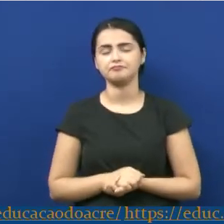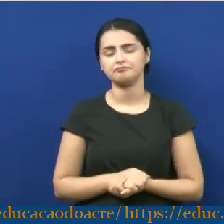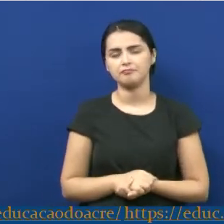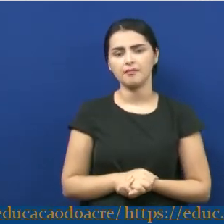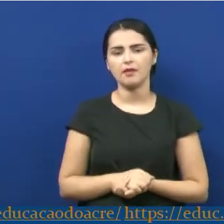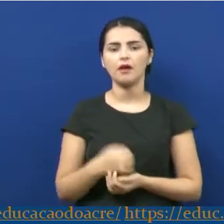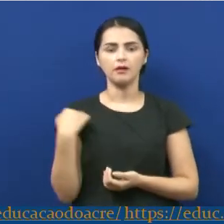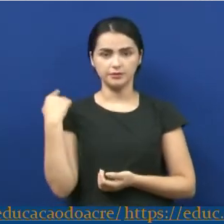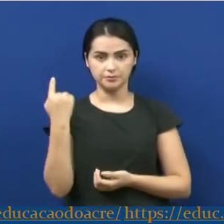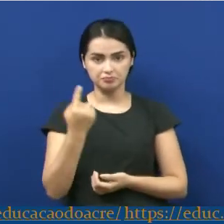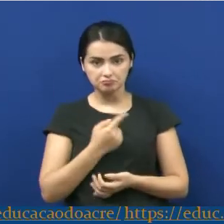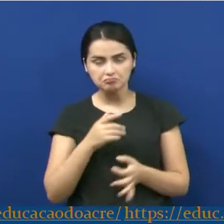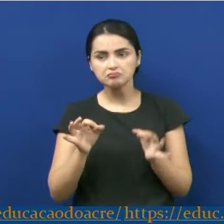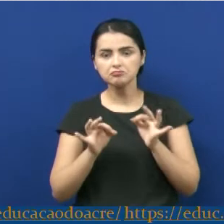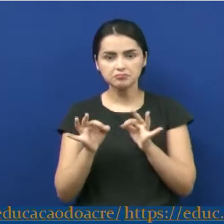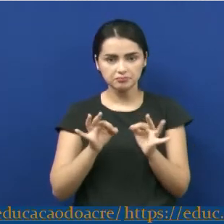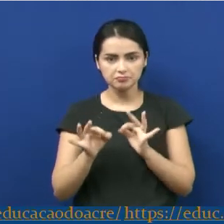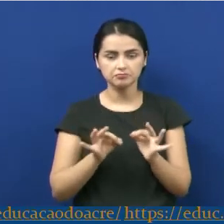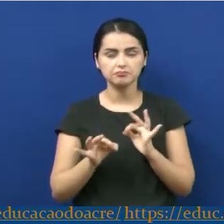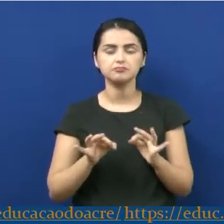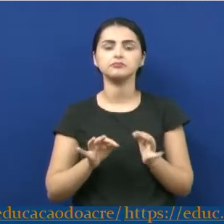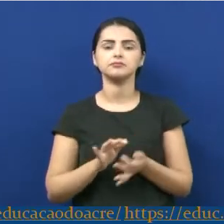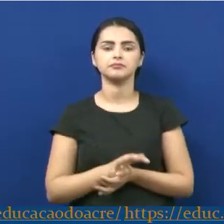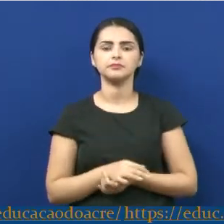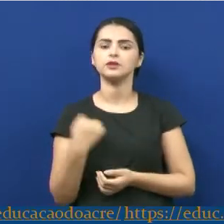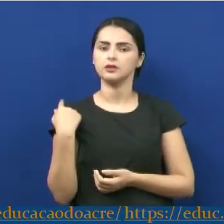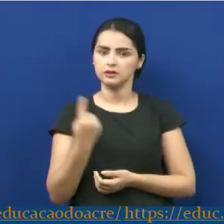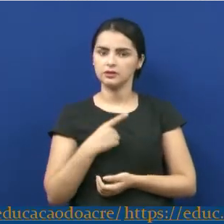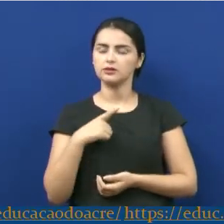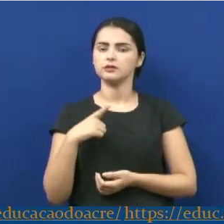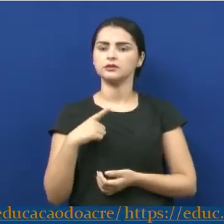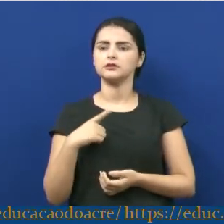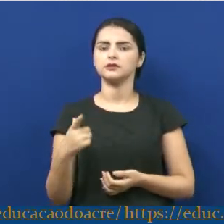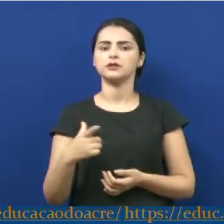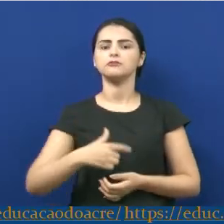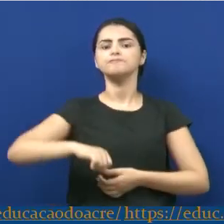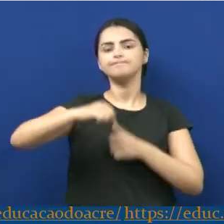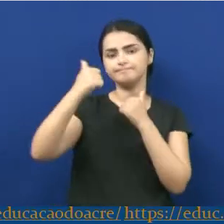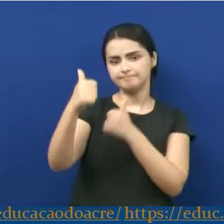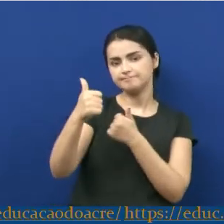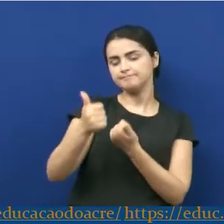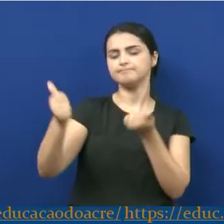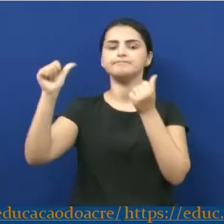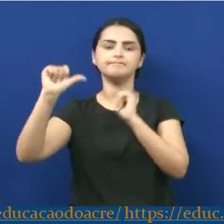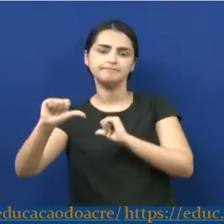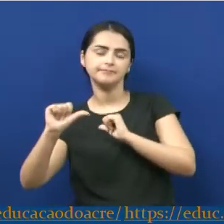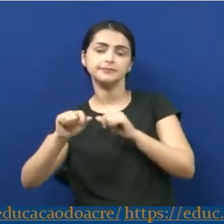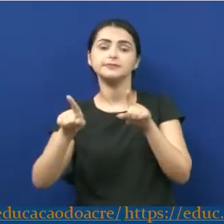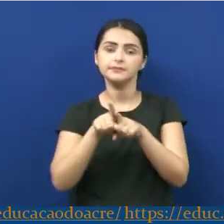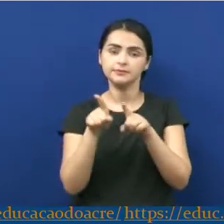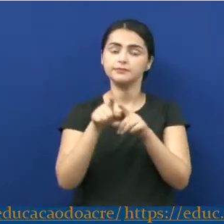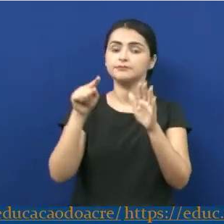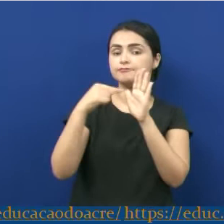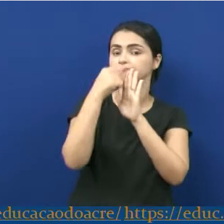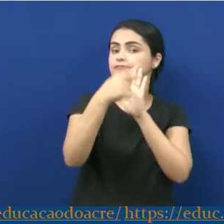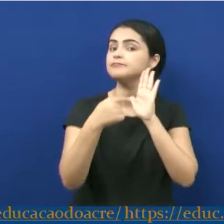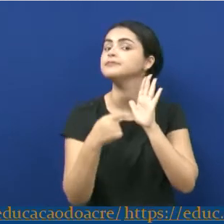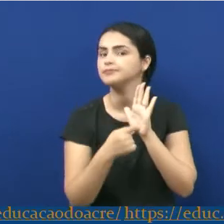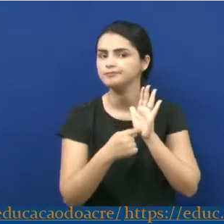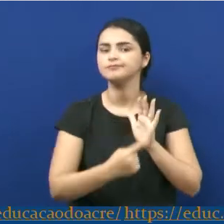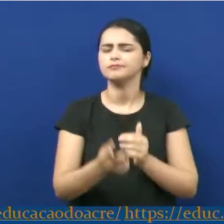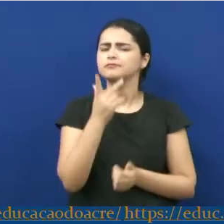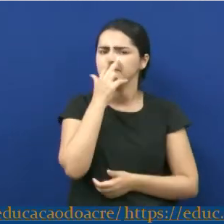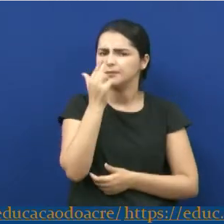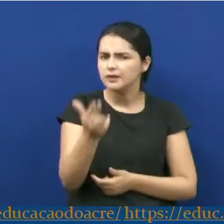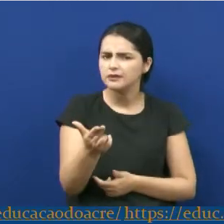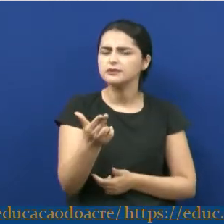para a nossa formação, para a nossa formation, nós temos as formas afirmativas, negativa e interrogativa. É bem